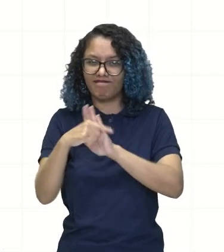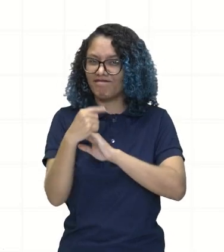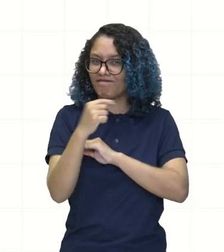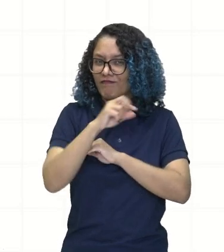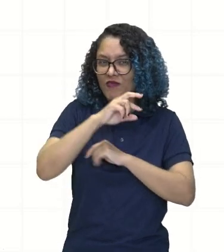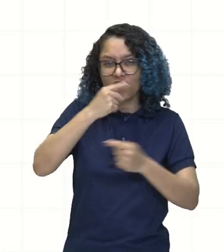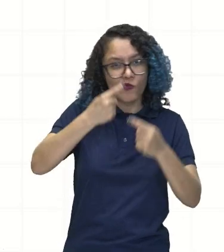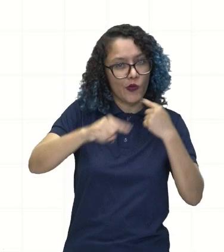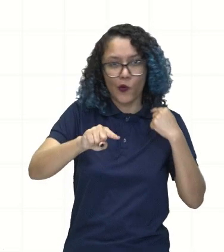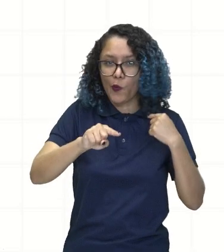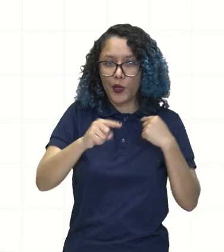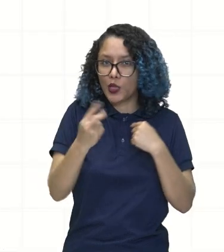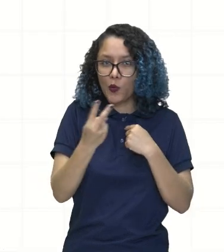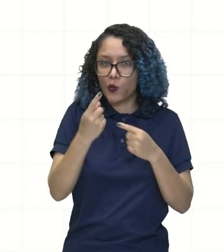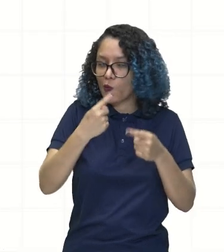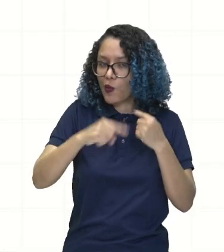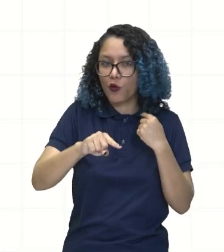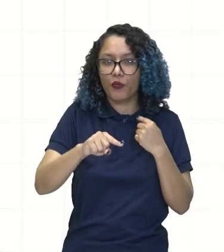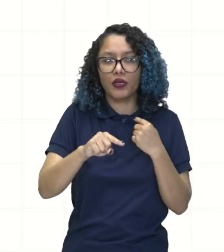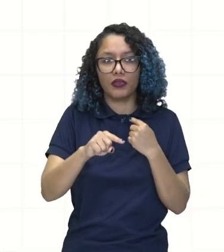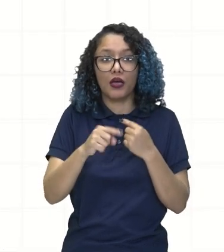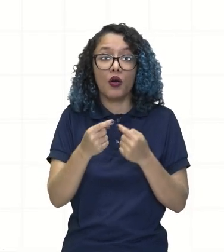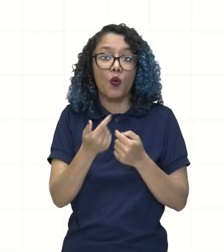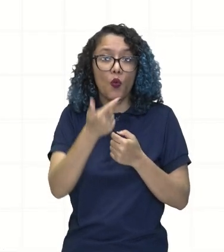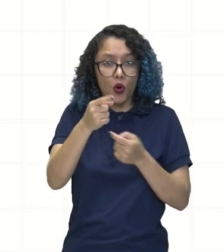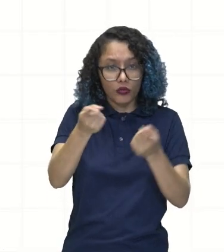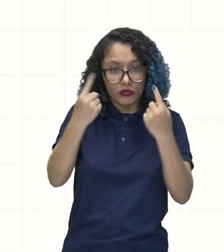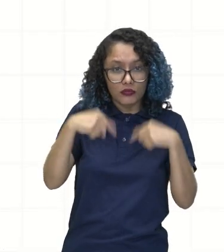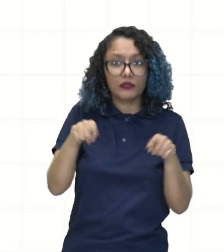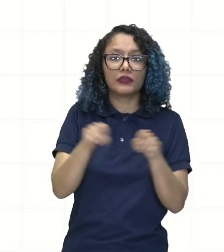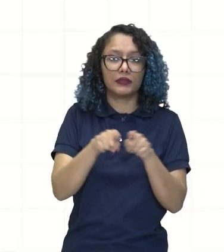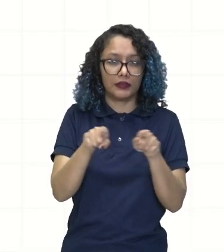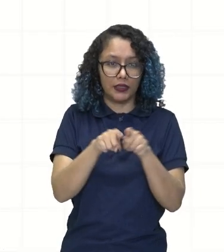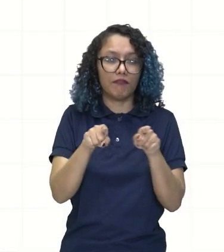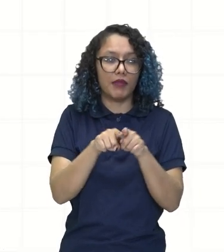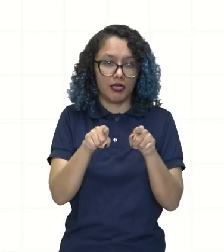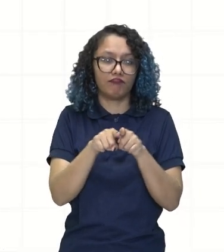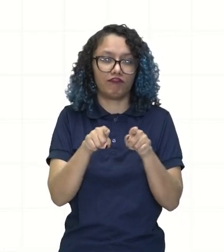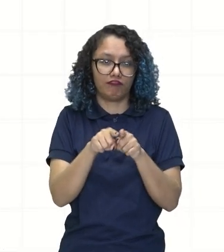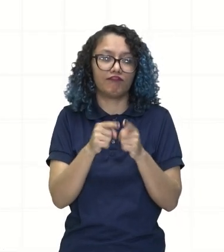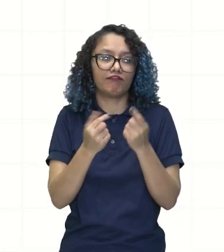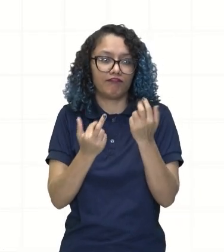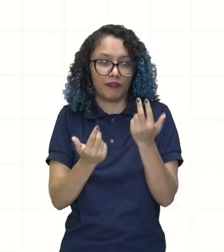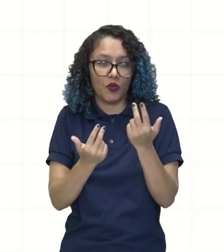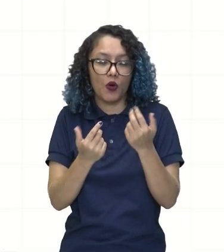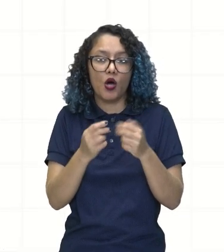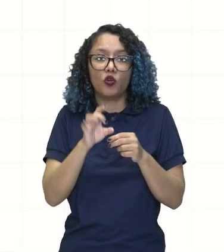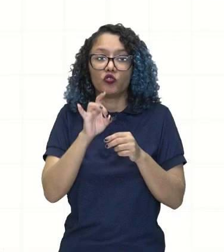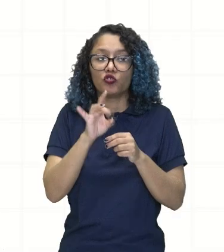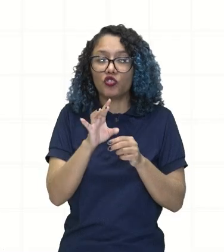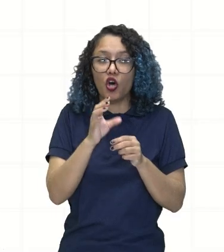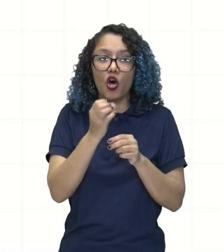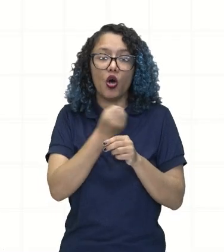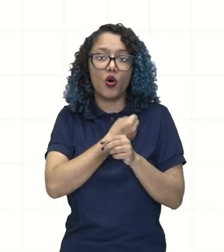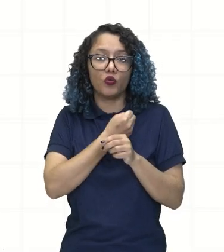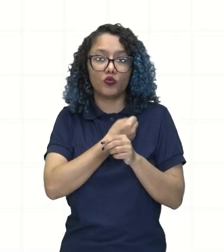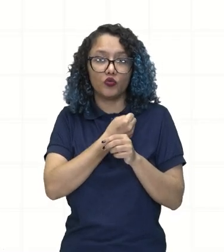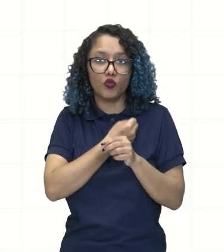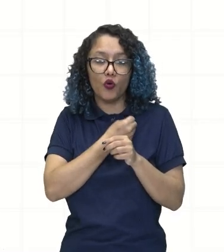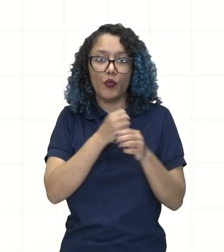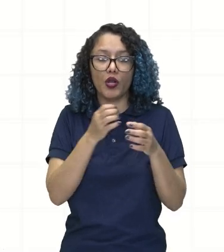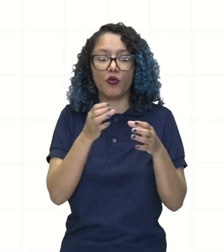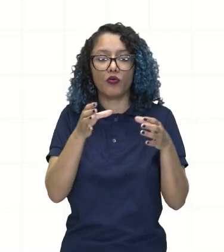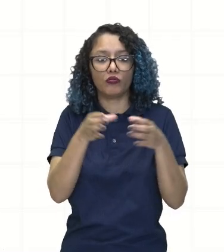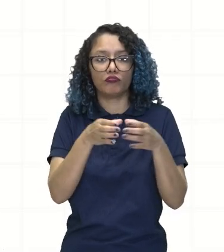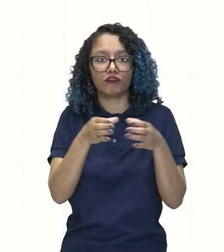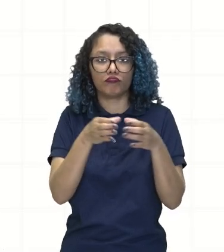mesma coisa serve para o meu subconjunto aqui, ó. Que é o que? Os meus conjunto dos números